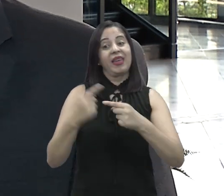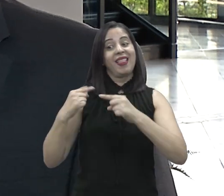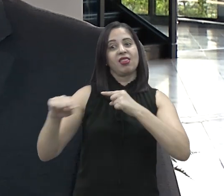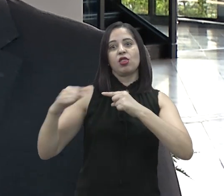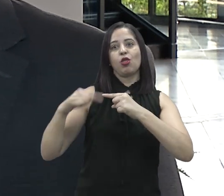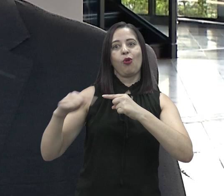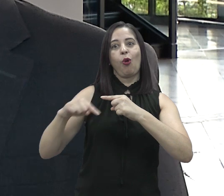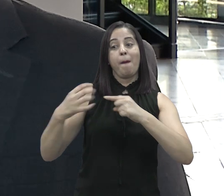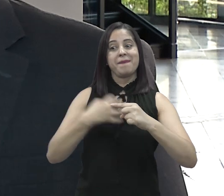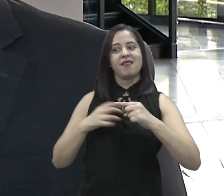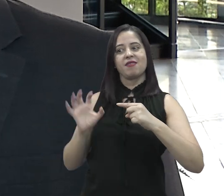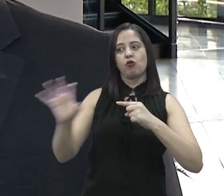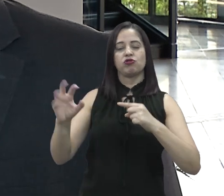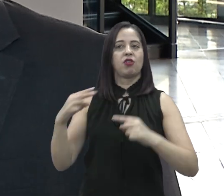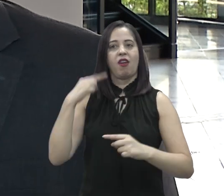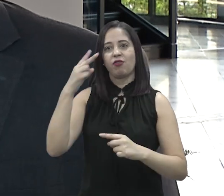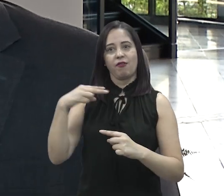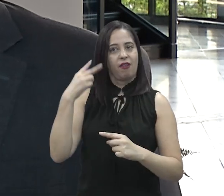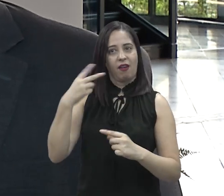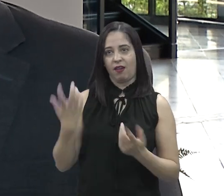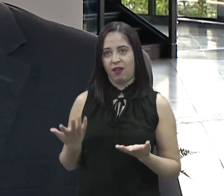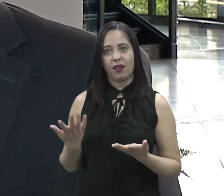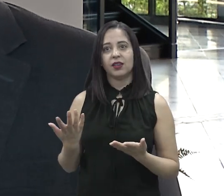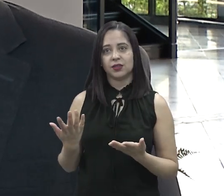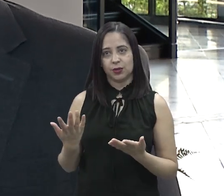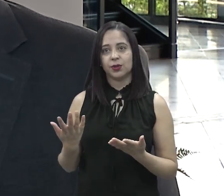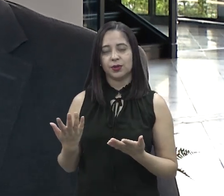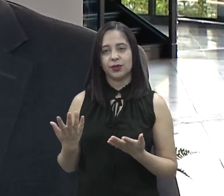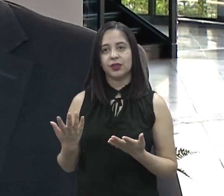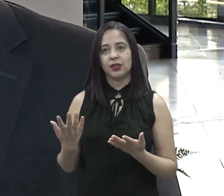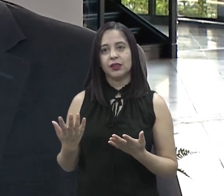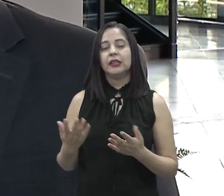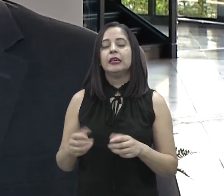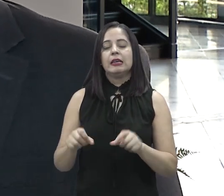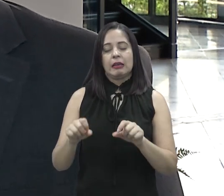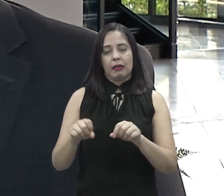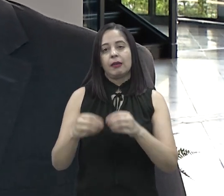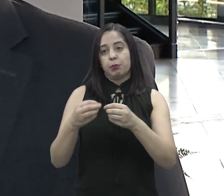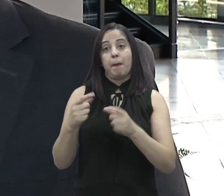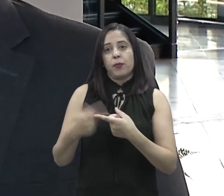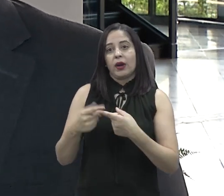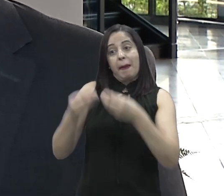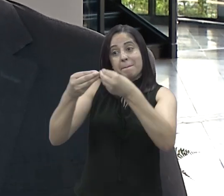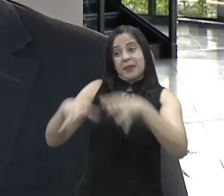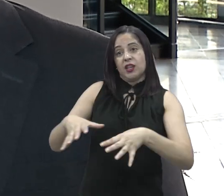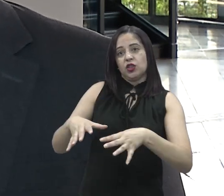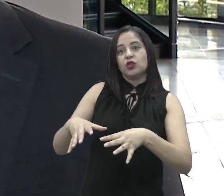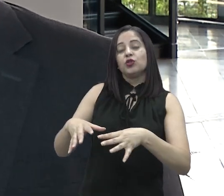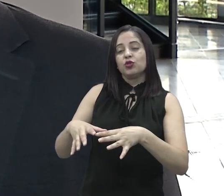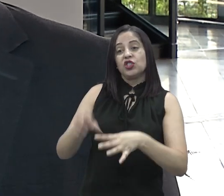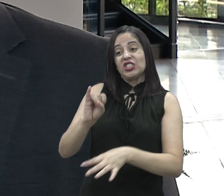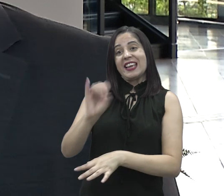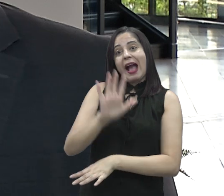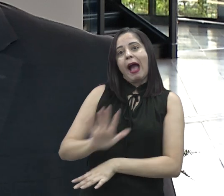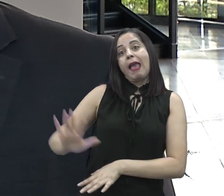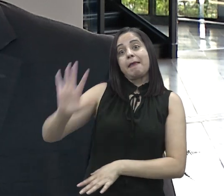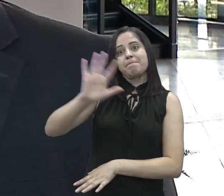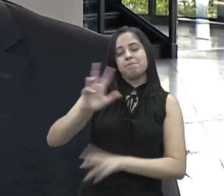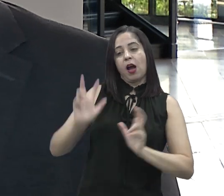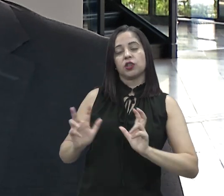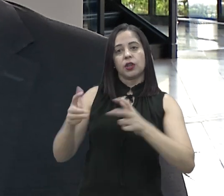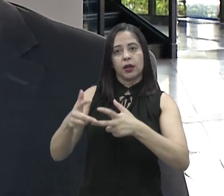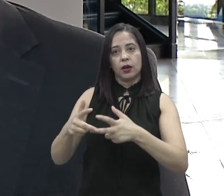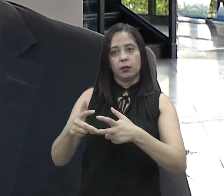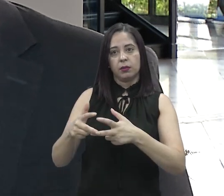ou dele não pode ser entendido como uma quebra de decoro parlamentar. Se aquela atitude for vista como danosa à imagem da própria instituição.